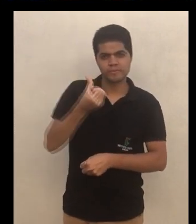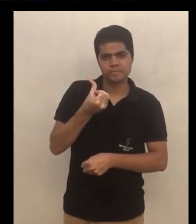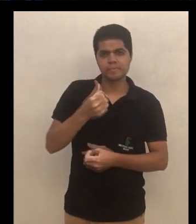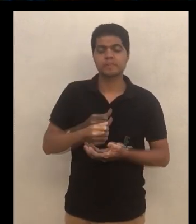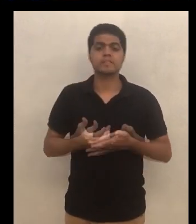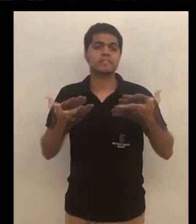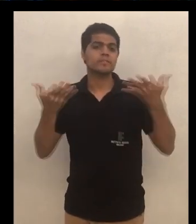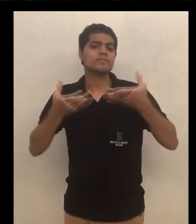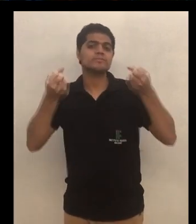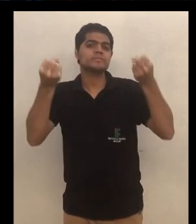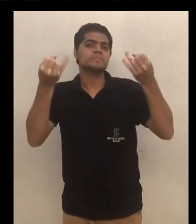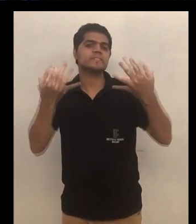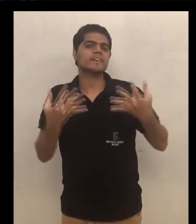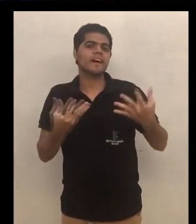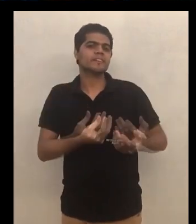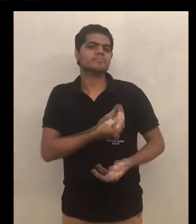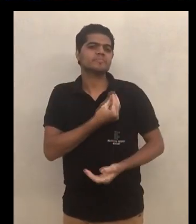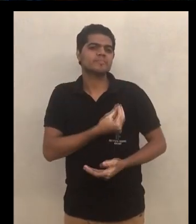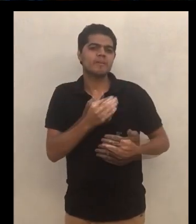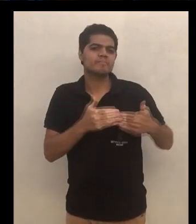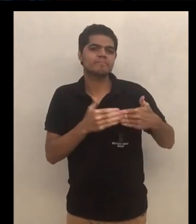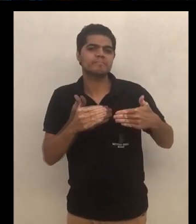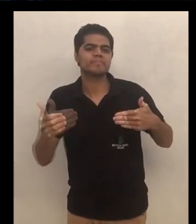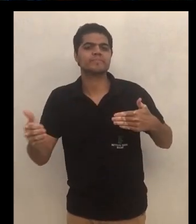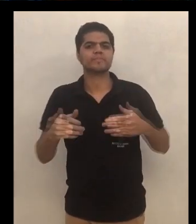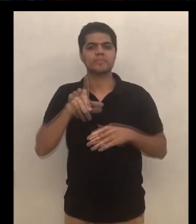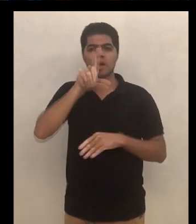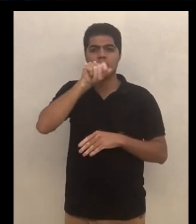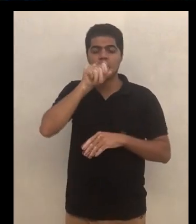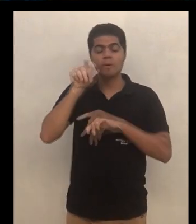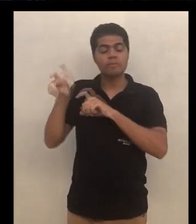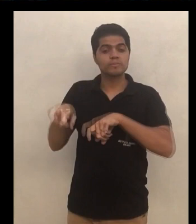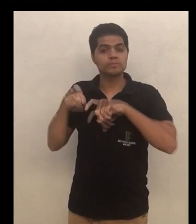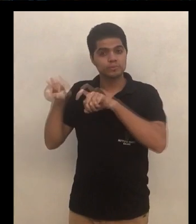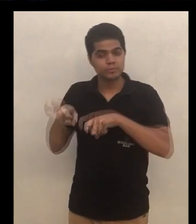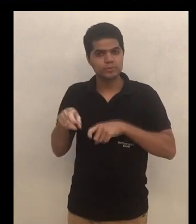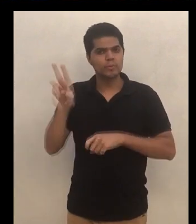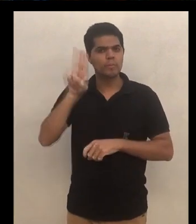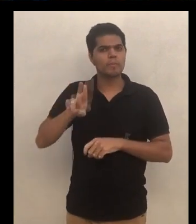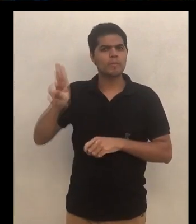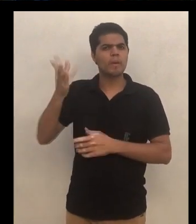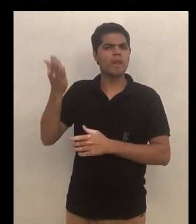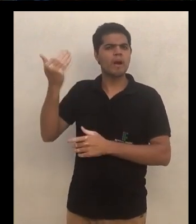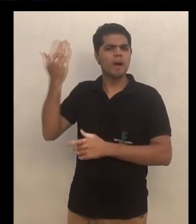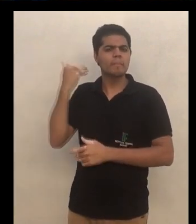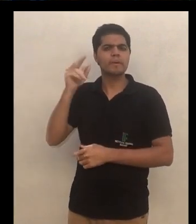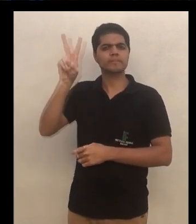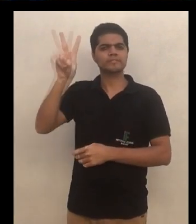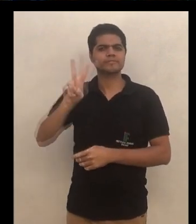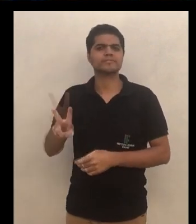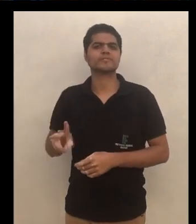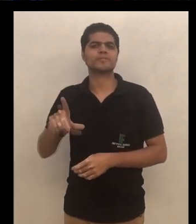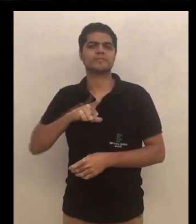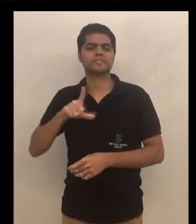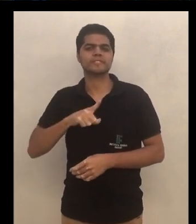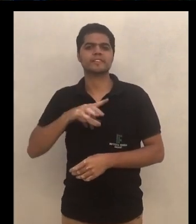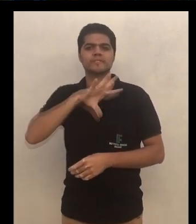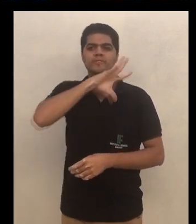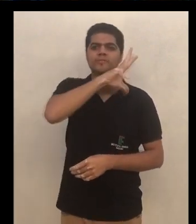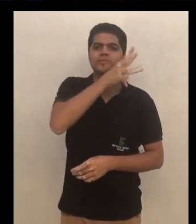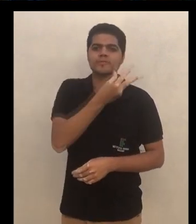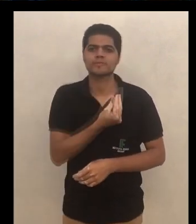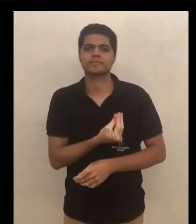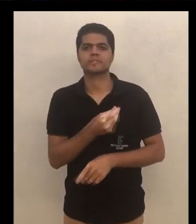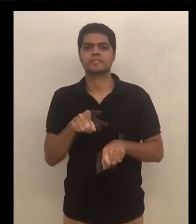1996. E eu queria contar um pouquinho para vocês da minha história com a avicultura, que começou na Universidade Federal de Viçosa. Eu fazia